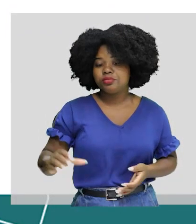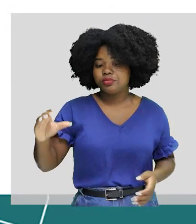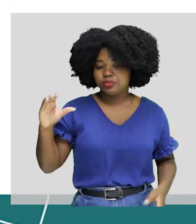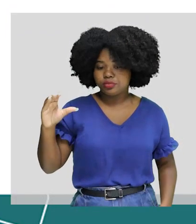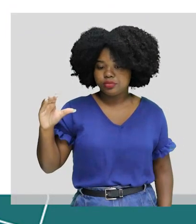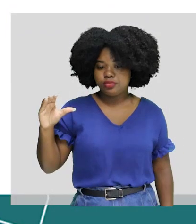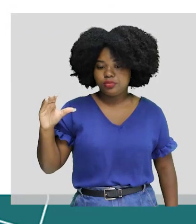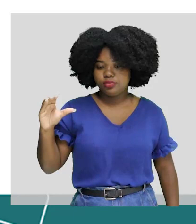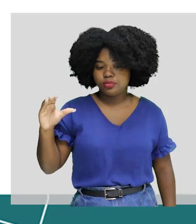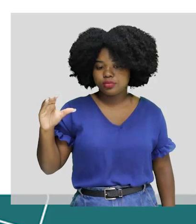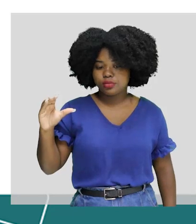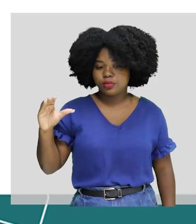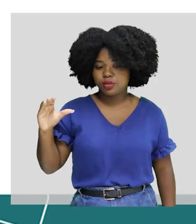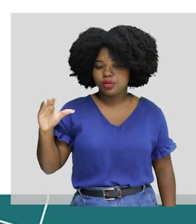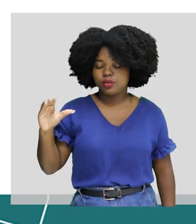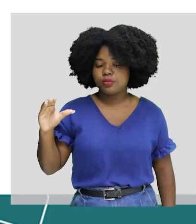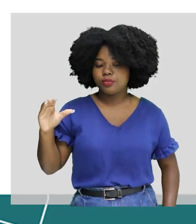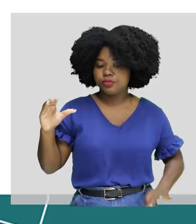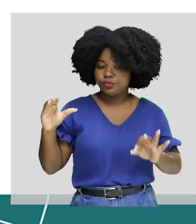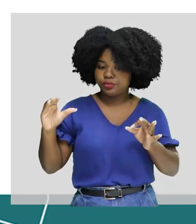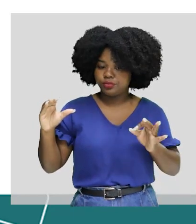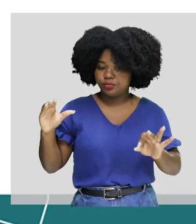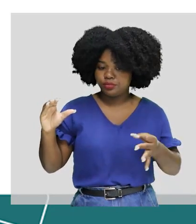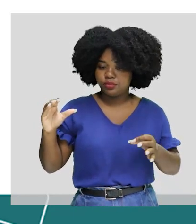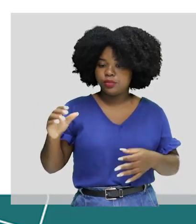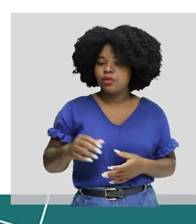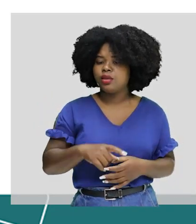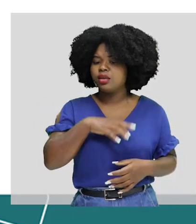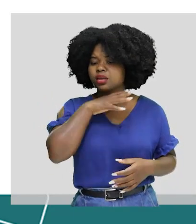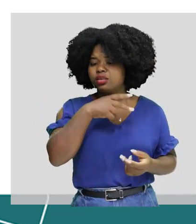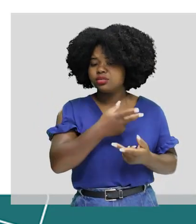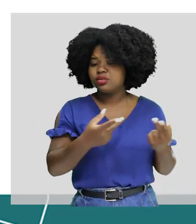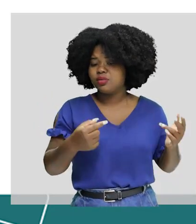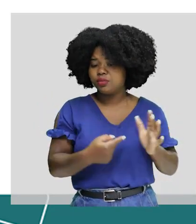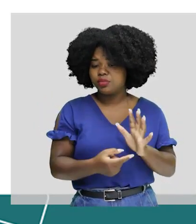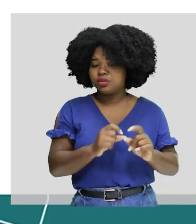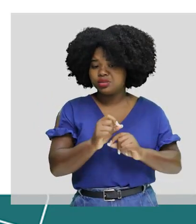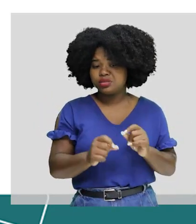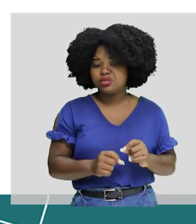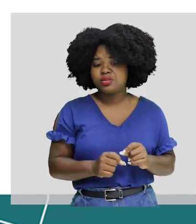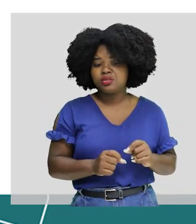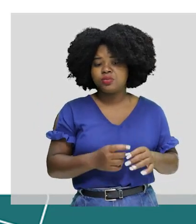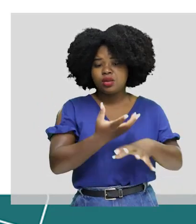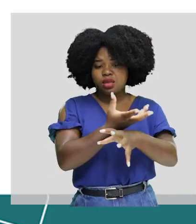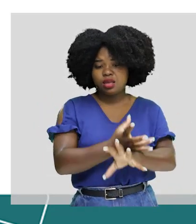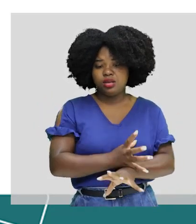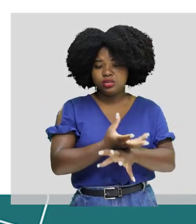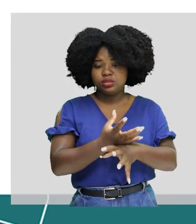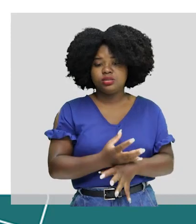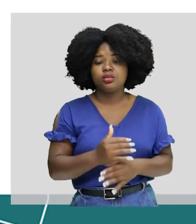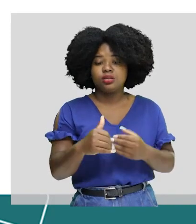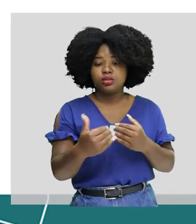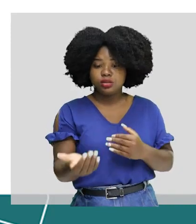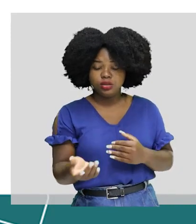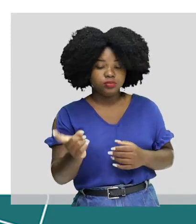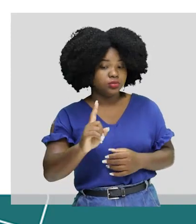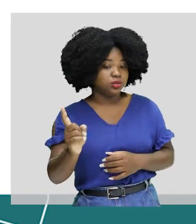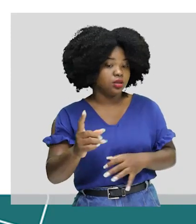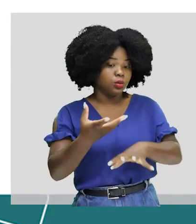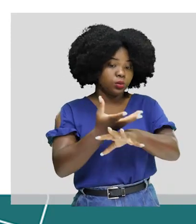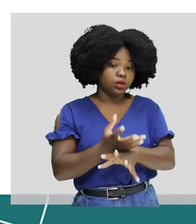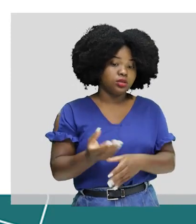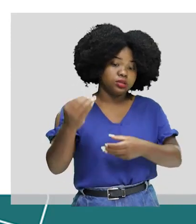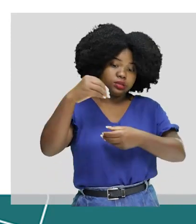Esqueleto calcário externo. Esses animais, eles apresentam, não é esqueleto externo, eles apresentam